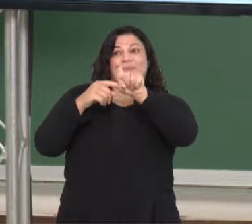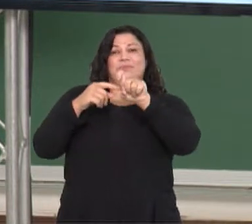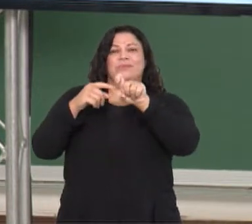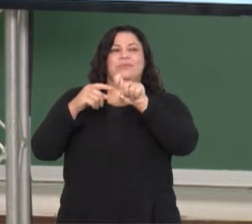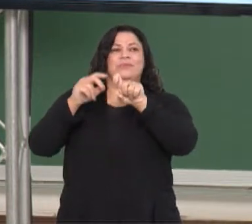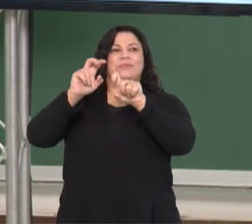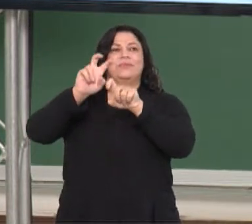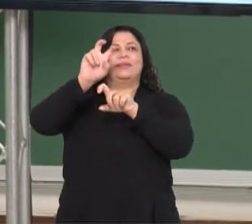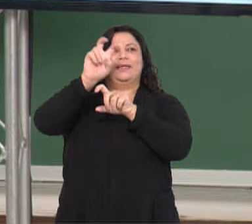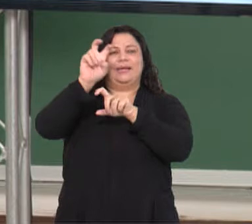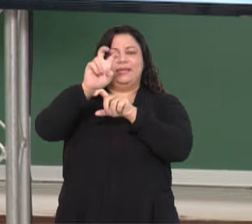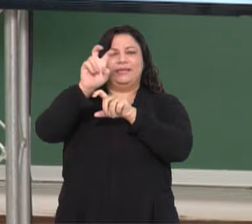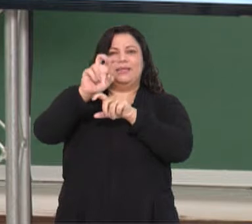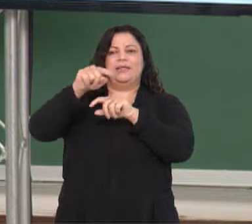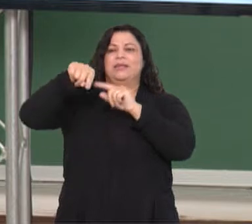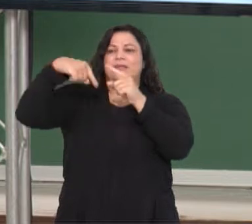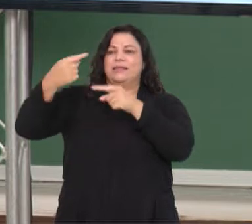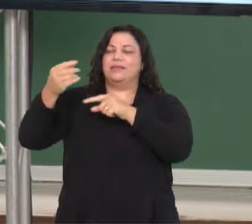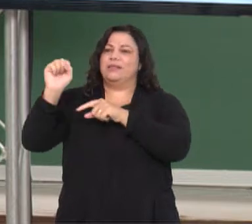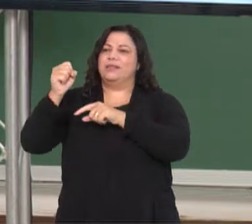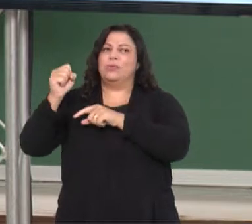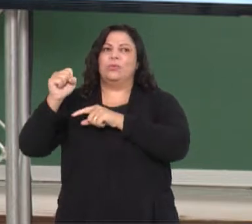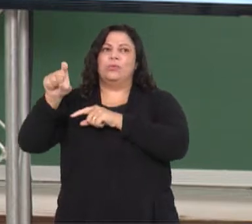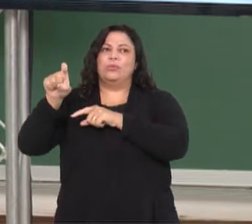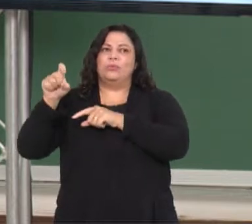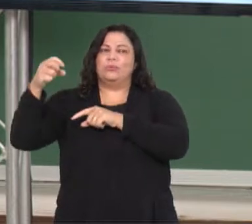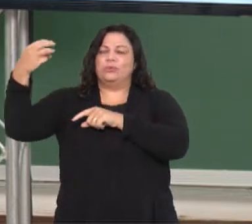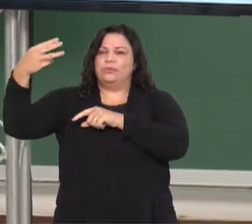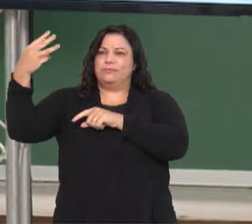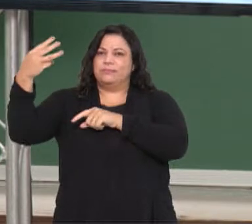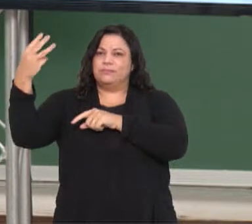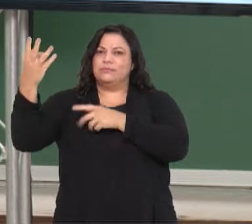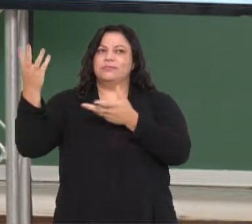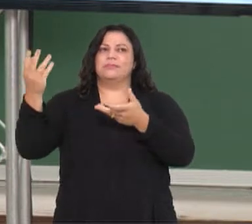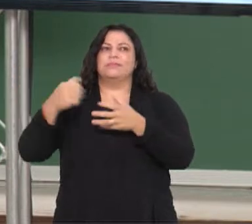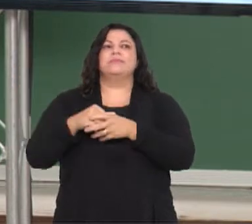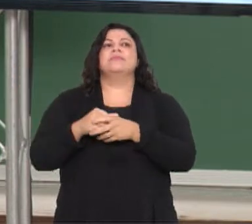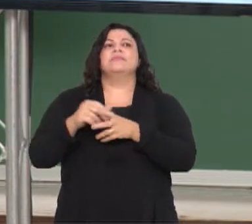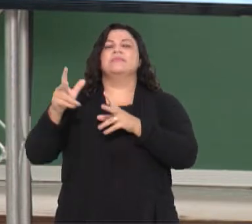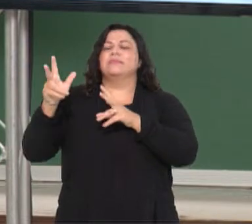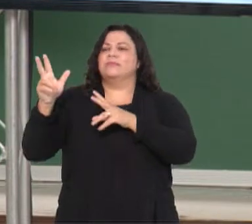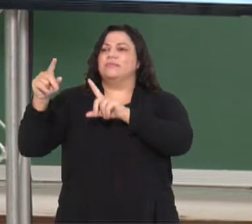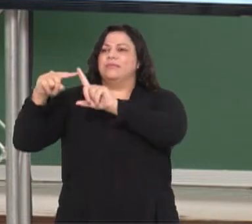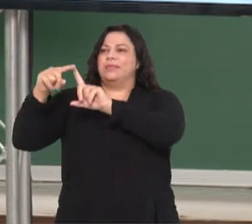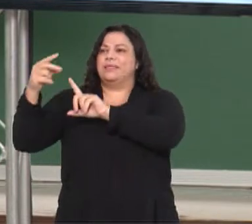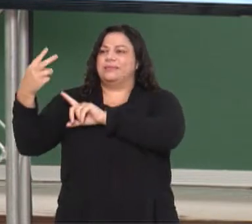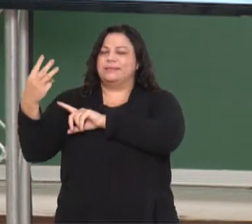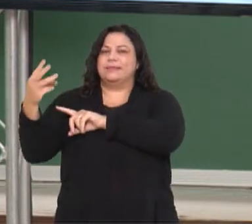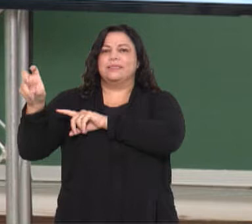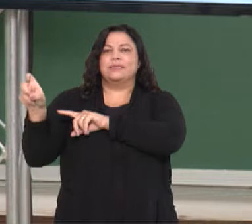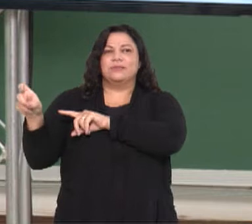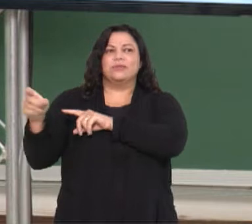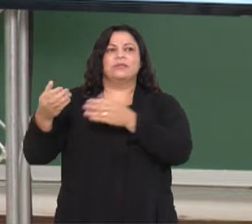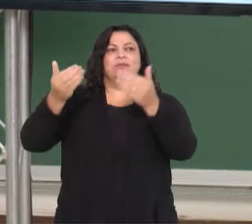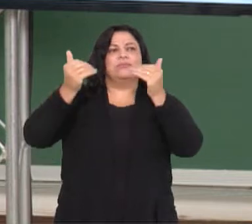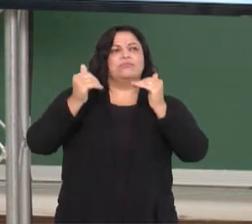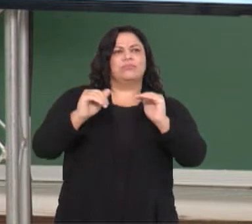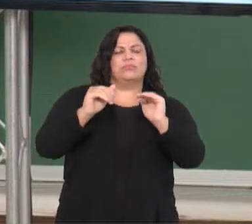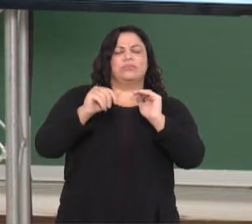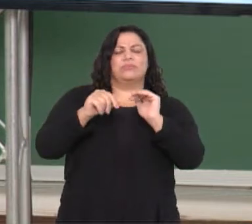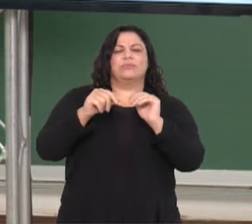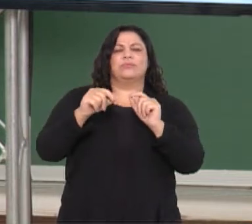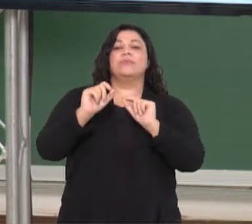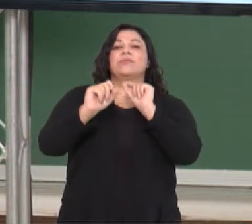8x ao cubo, 3x. Polinômio C, 2x à quinta, 5x ao cubo negativo, x negativo. O que você tem que fazer